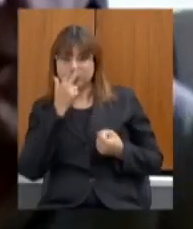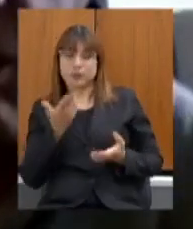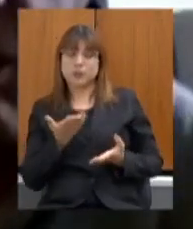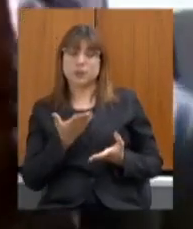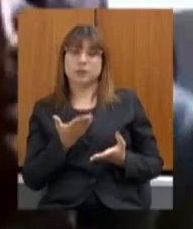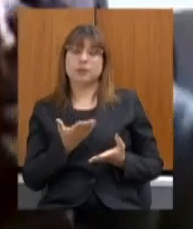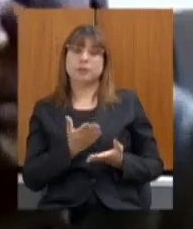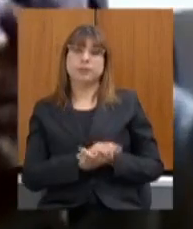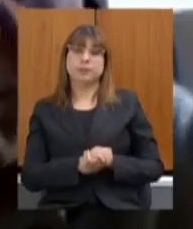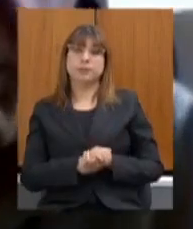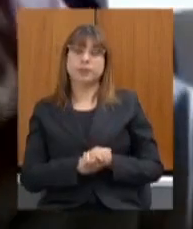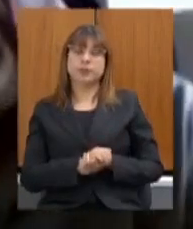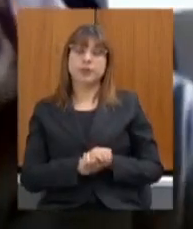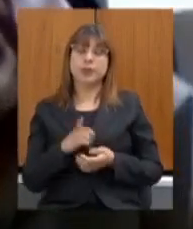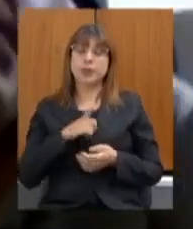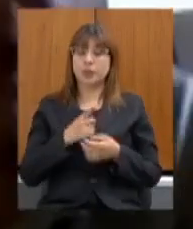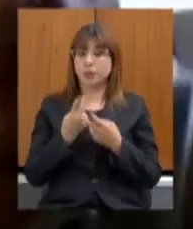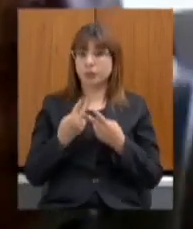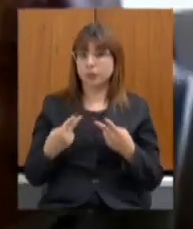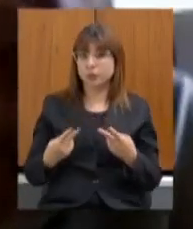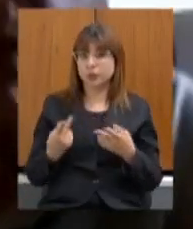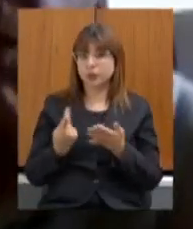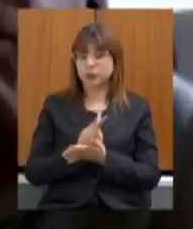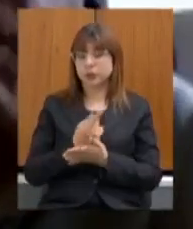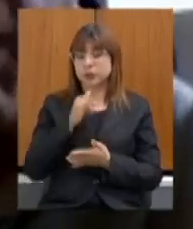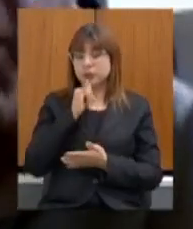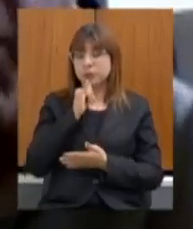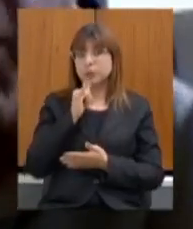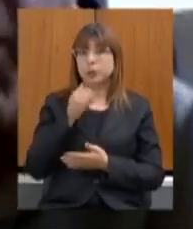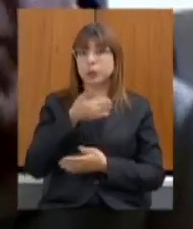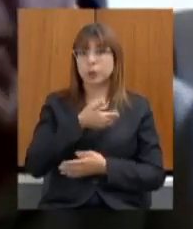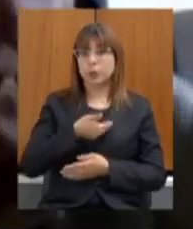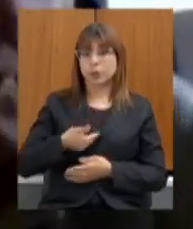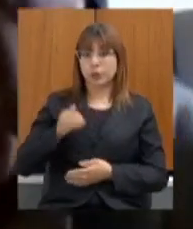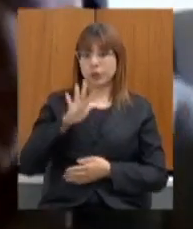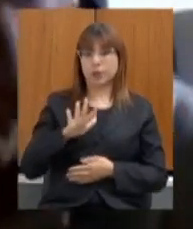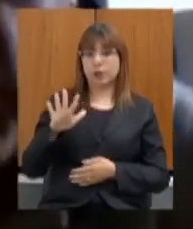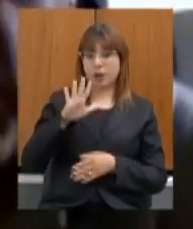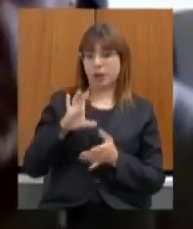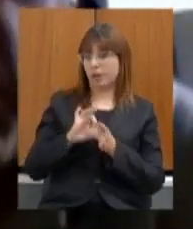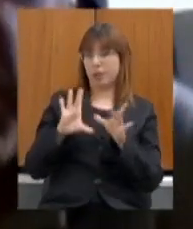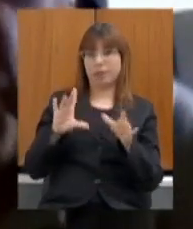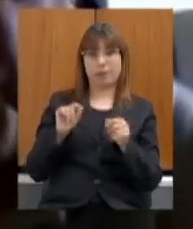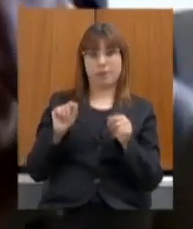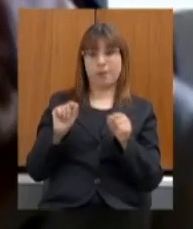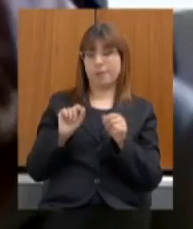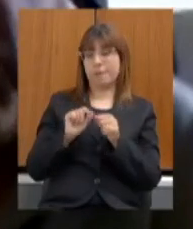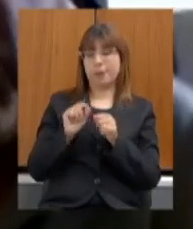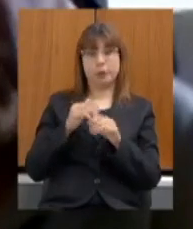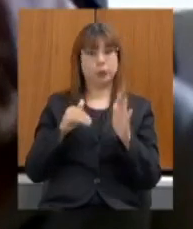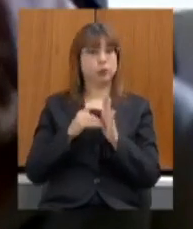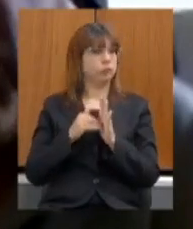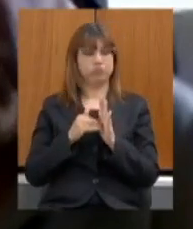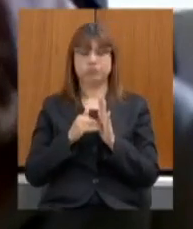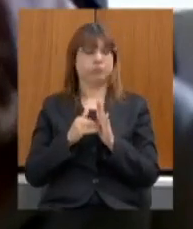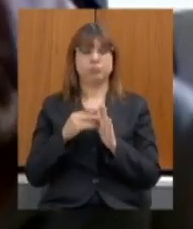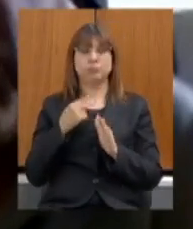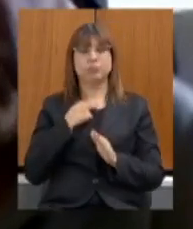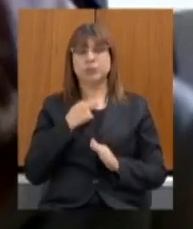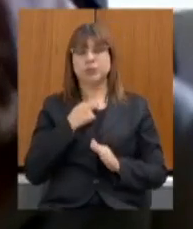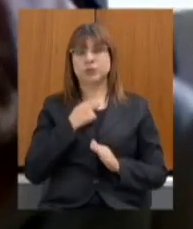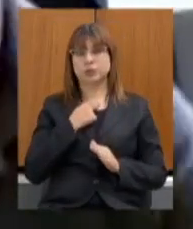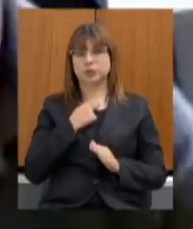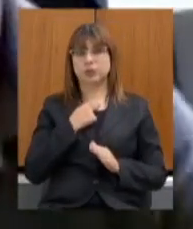lenda que existe é que o governo federal pode tudo. Não pode. Não pode. Não é que teve